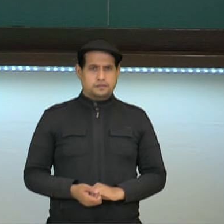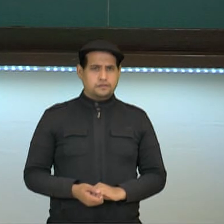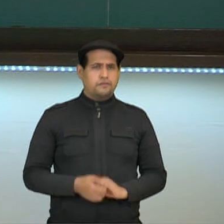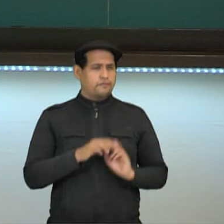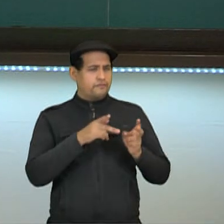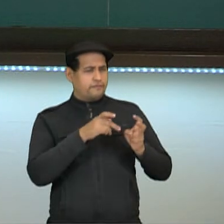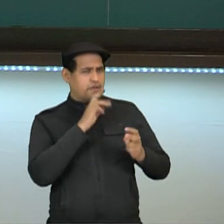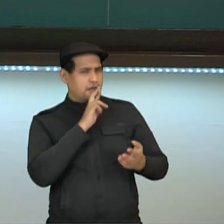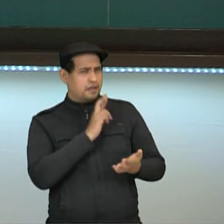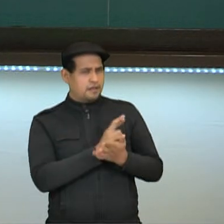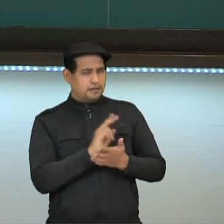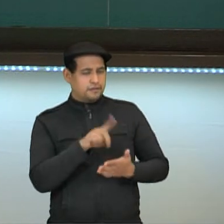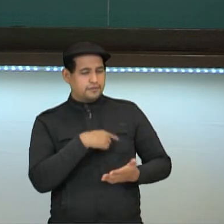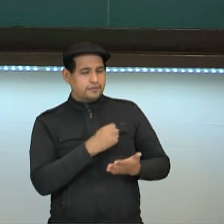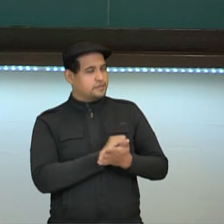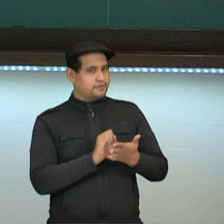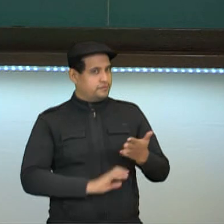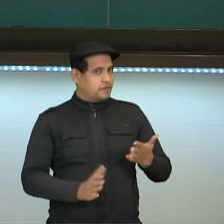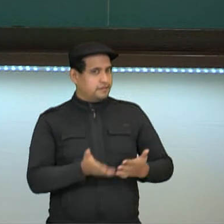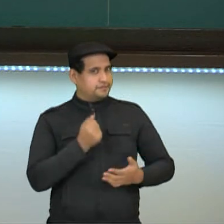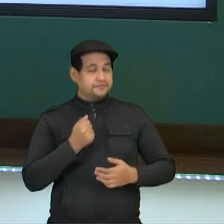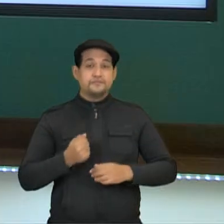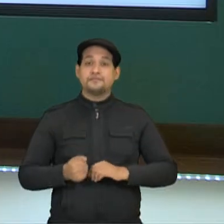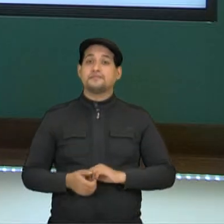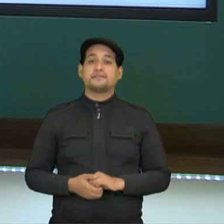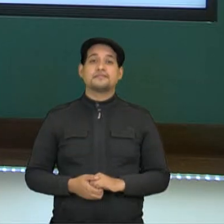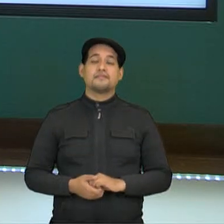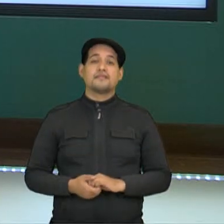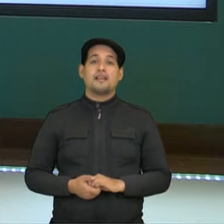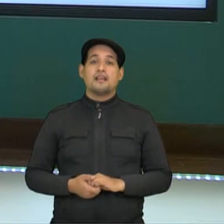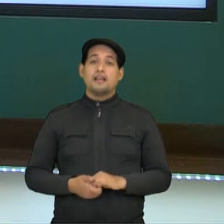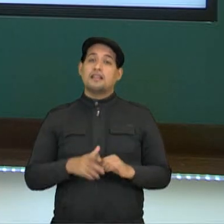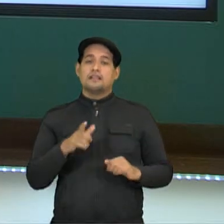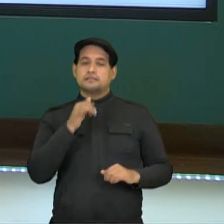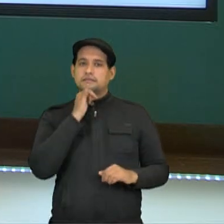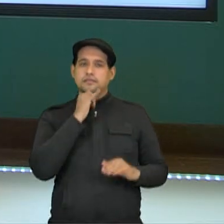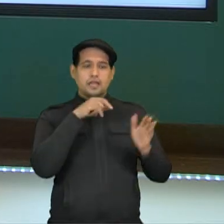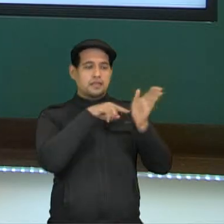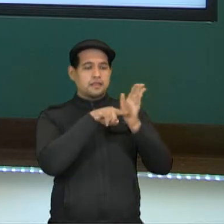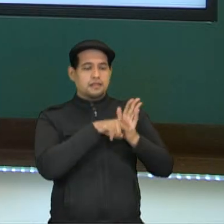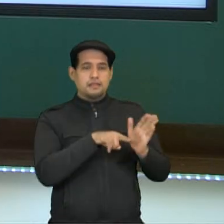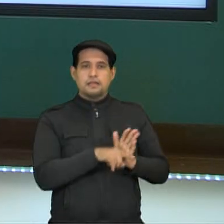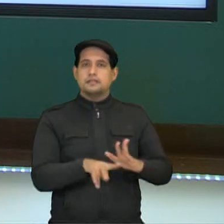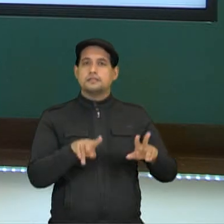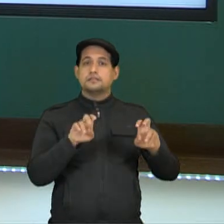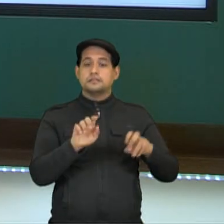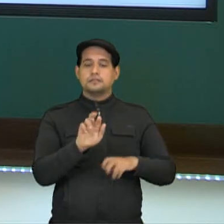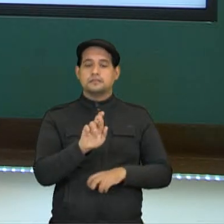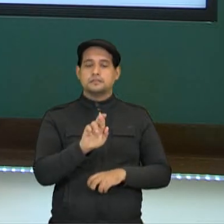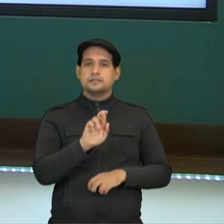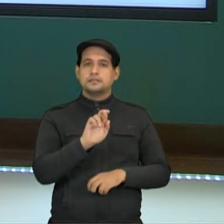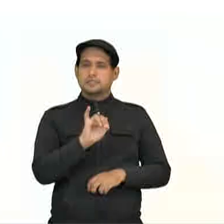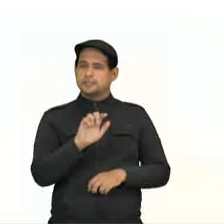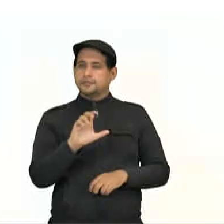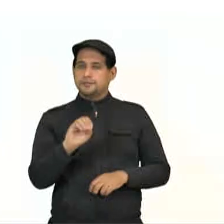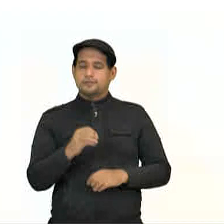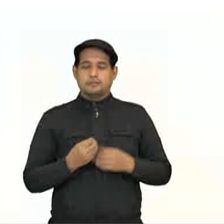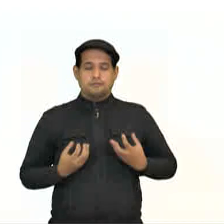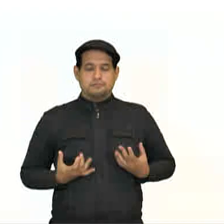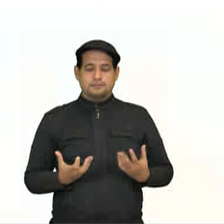Vamos ver a resposta do nosso exercício, então? Aqui no nosso questionamento sobre os grilos, na grama da nossa